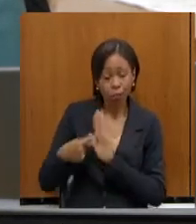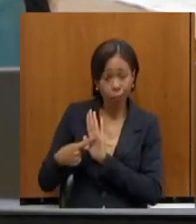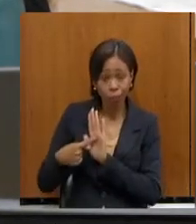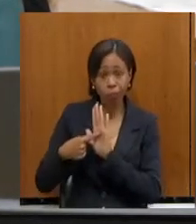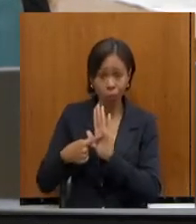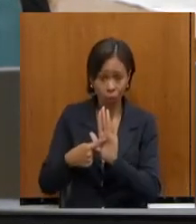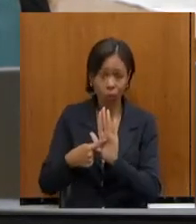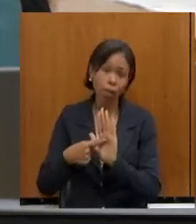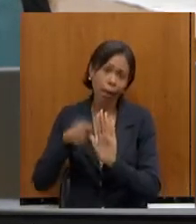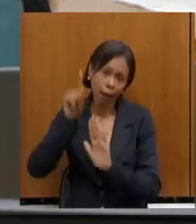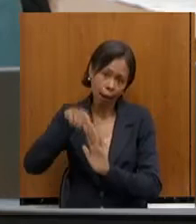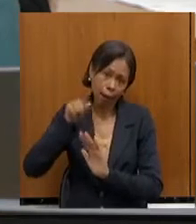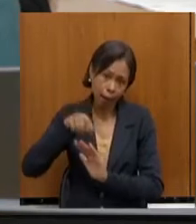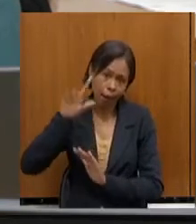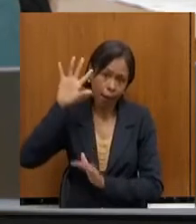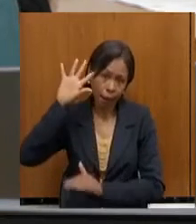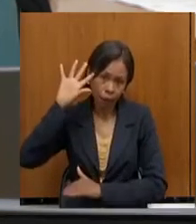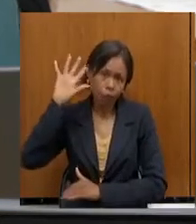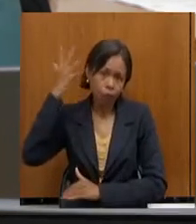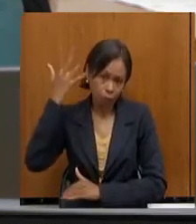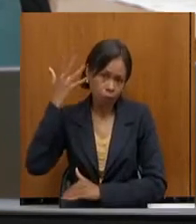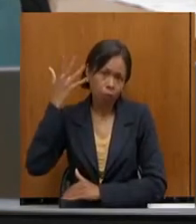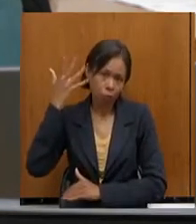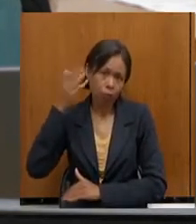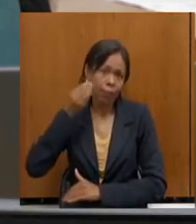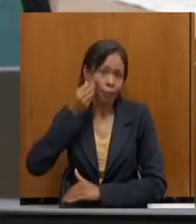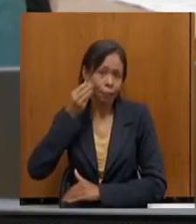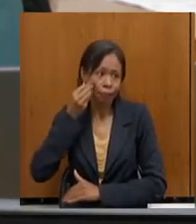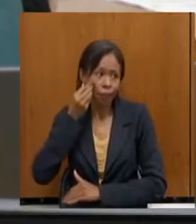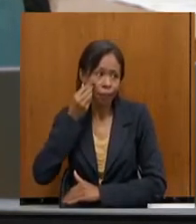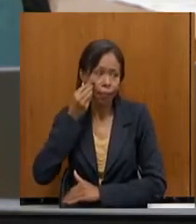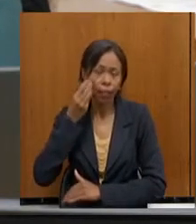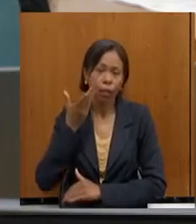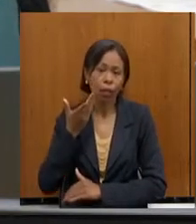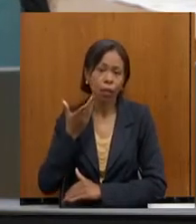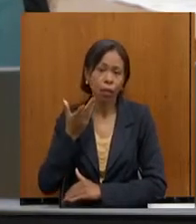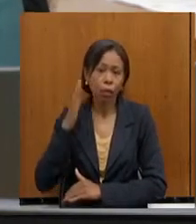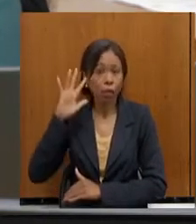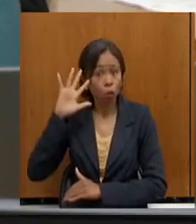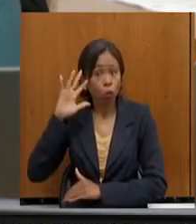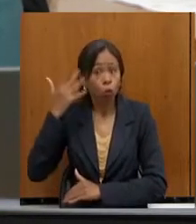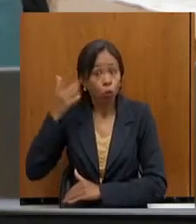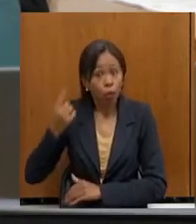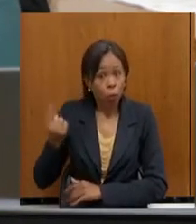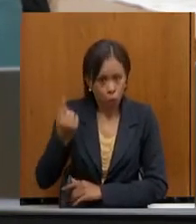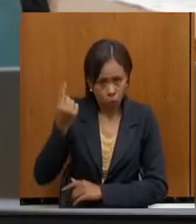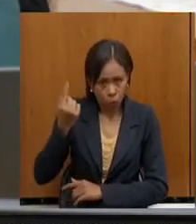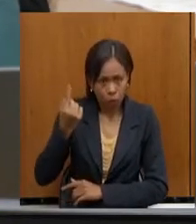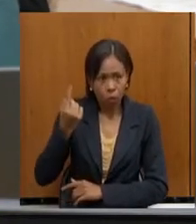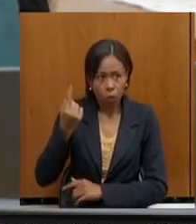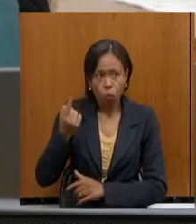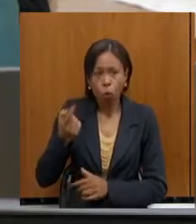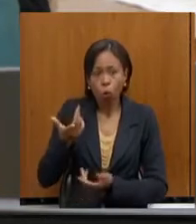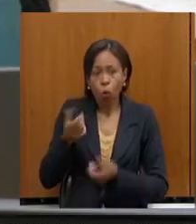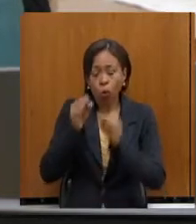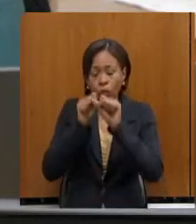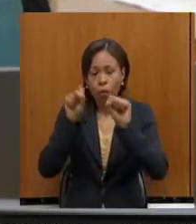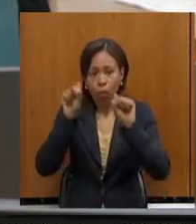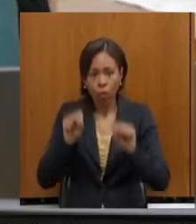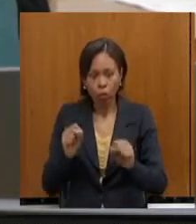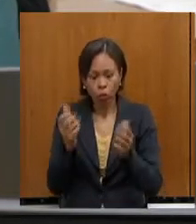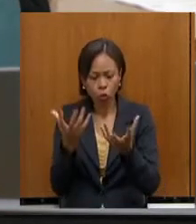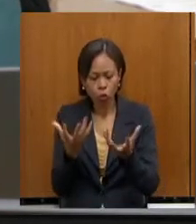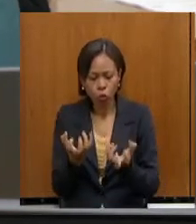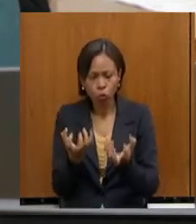fato que é uma solução que busca o primeiro passo para a solução do sistema de drenagem na região metropolitana